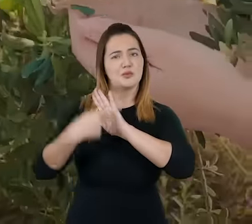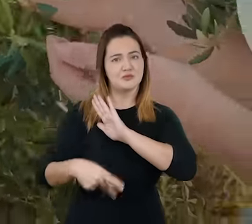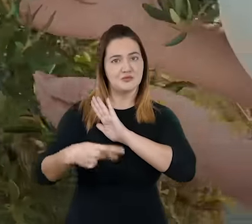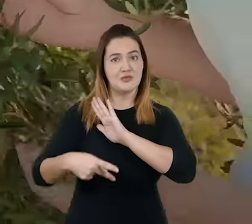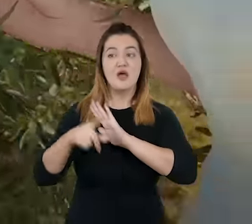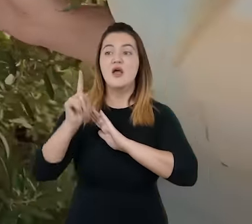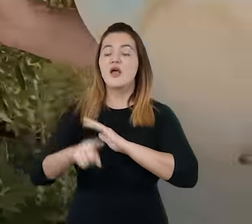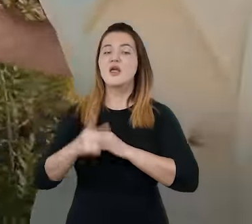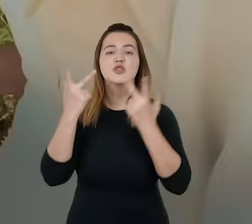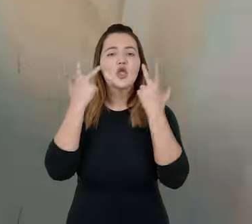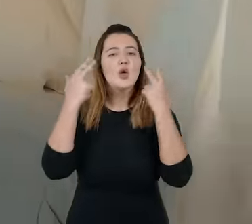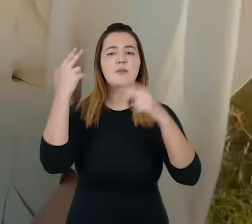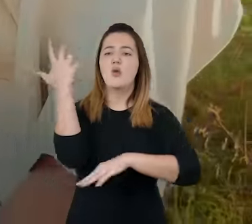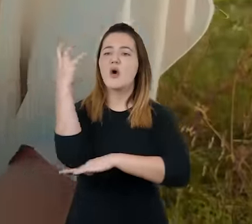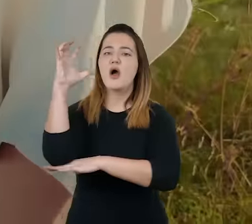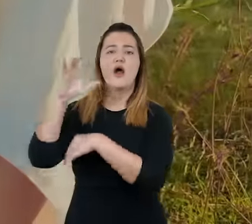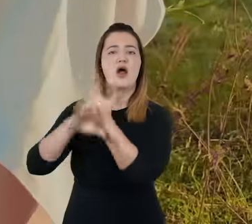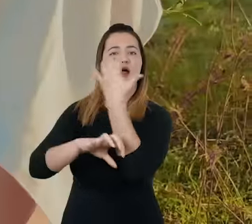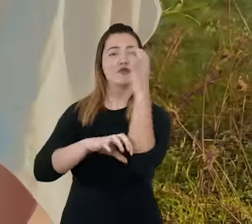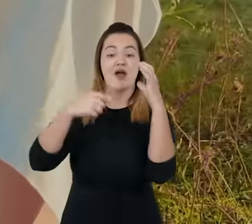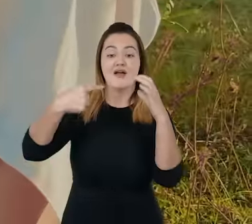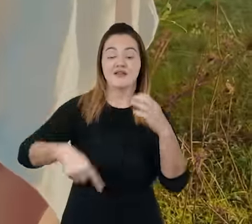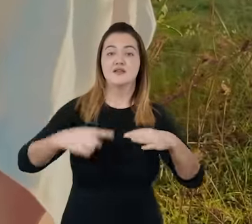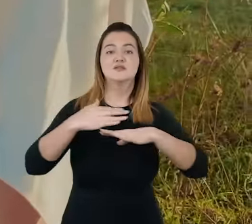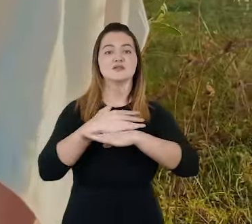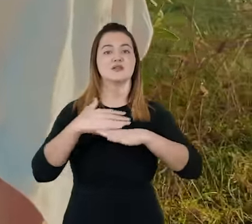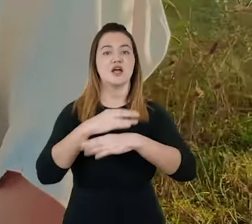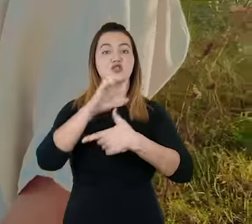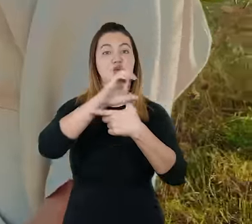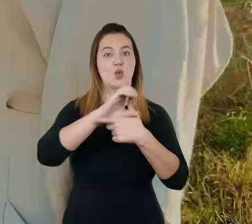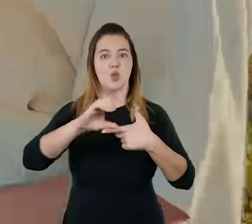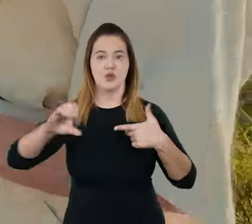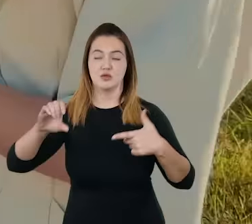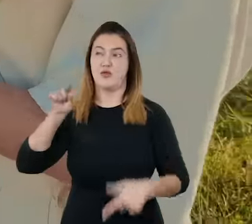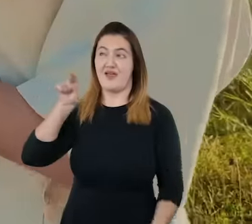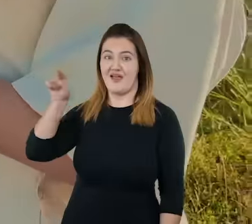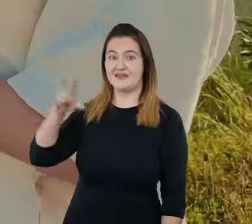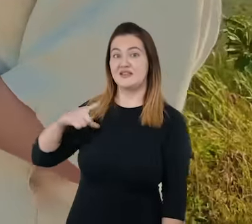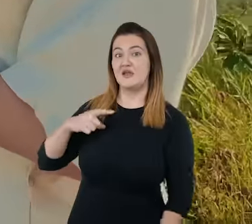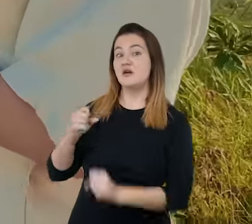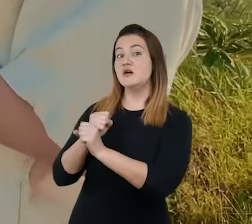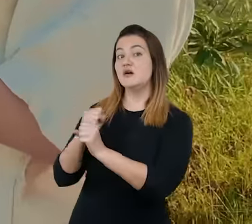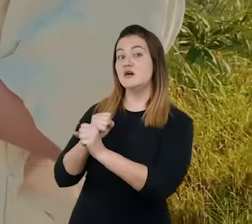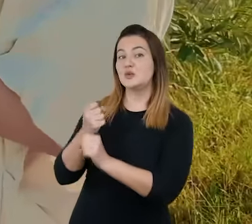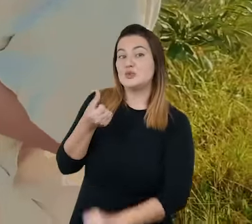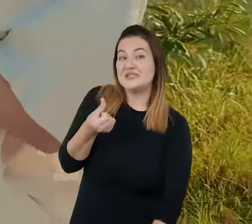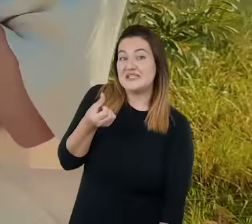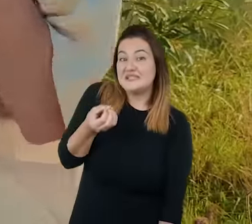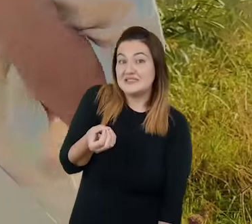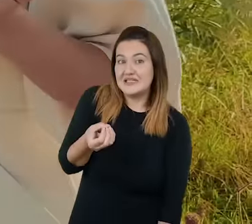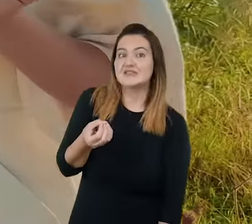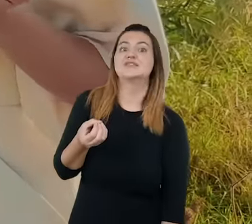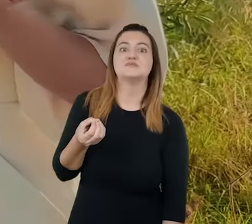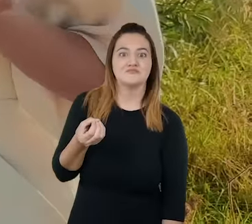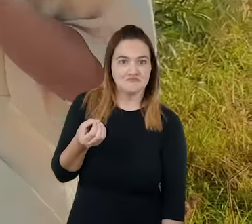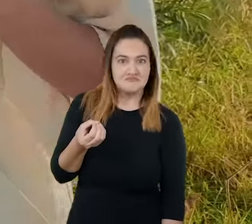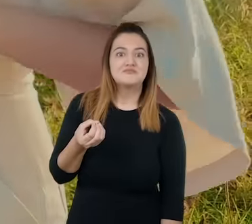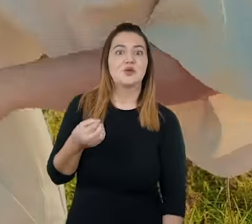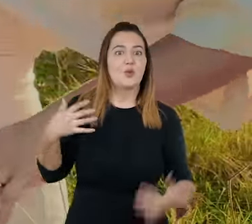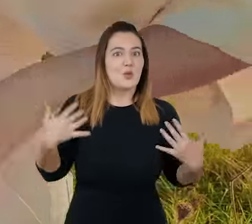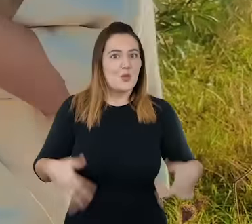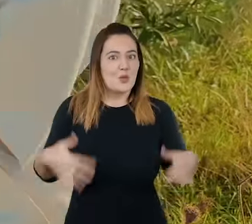variedade mais comum que Yes. temos aqui em Corinto. Essa aqui, especificamente, tem 60 anos de idade. Uau, 60 anos,